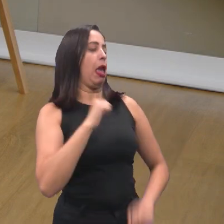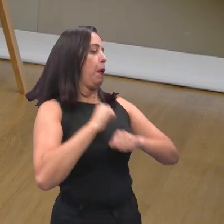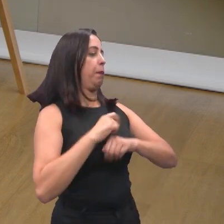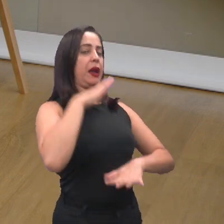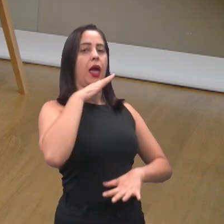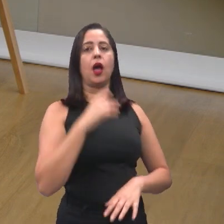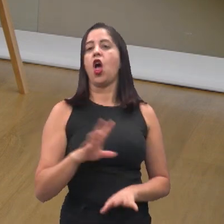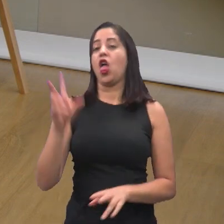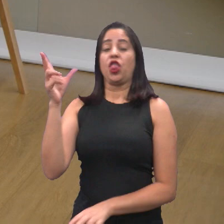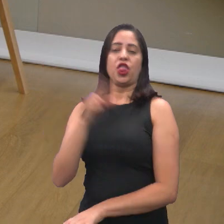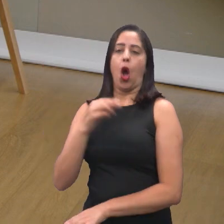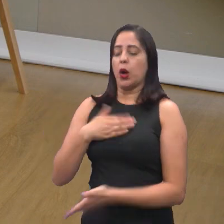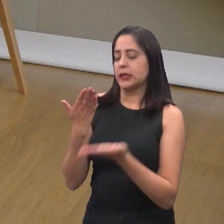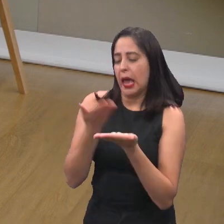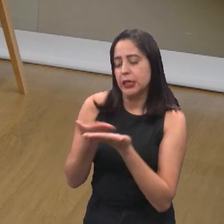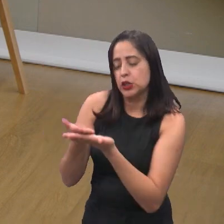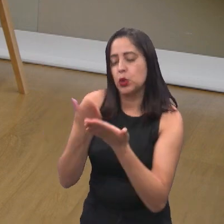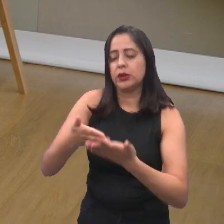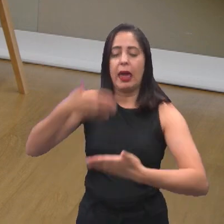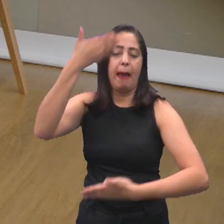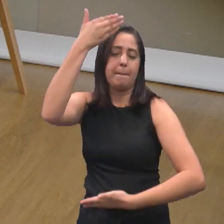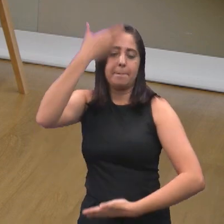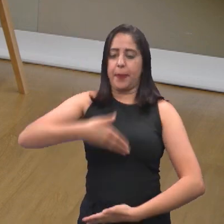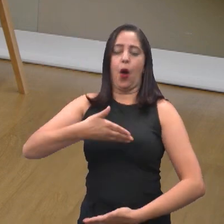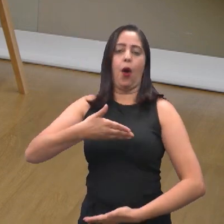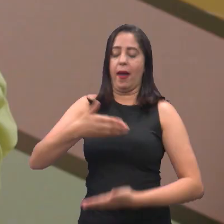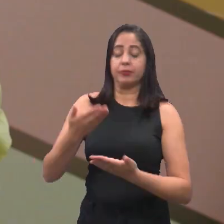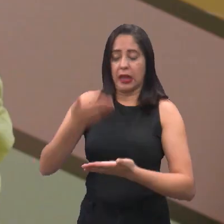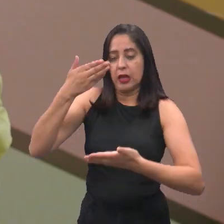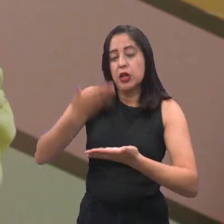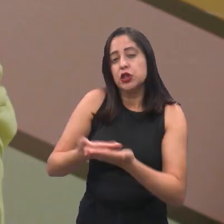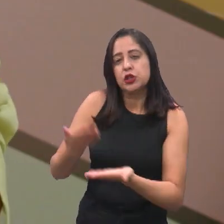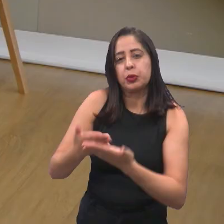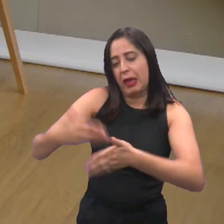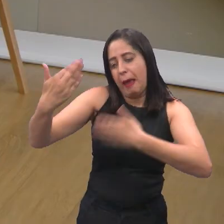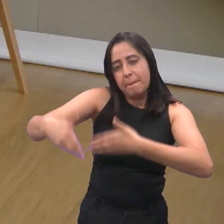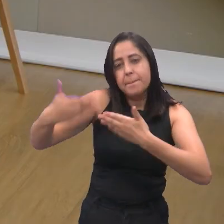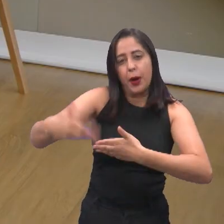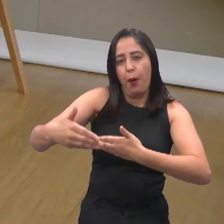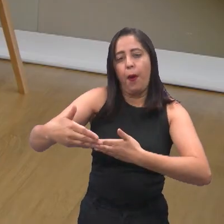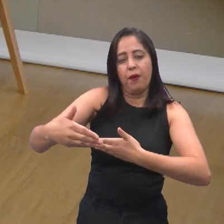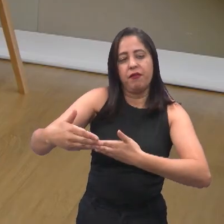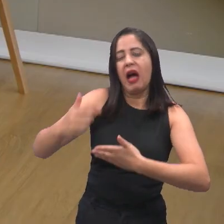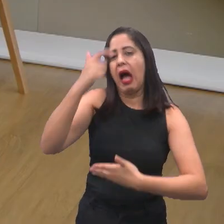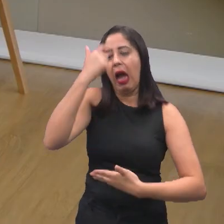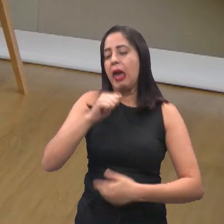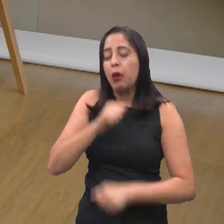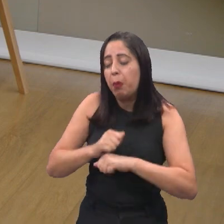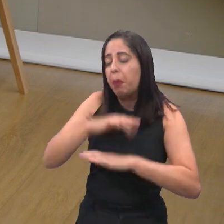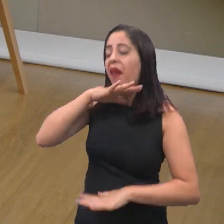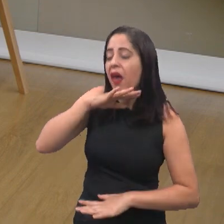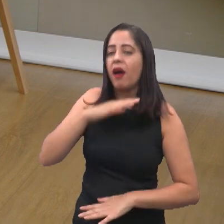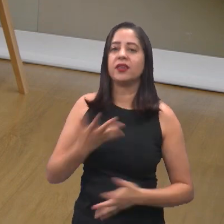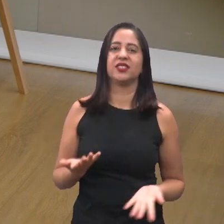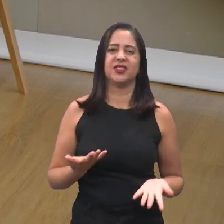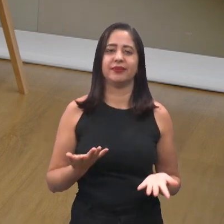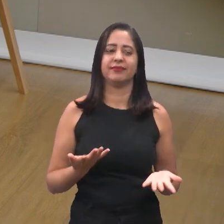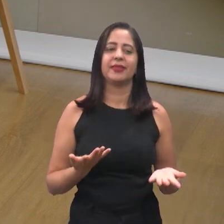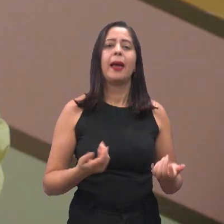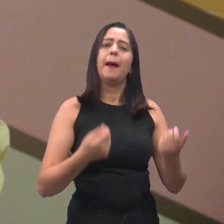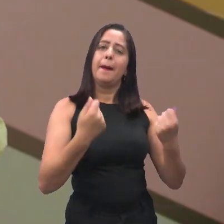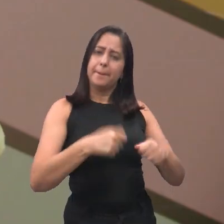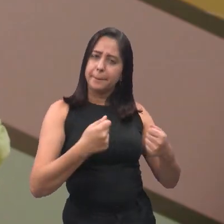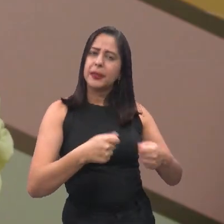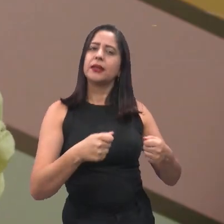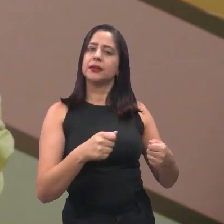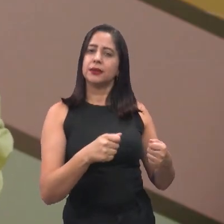semana inteira, estou burnoutada. Não pode, não pode. Vamos tomar cuidado. Então, vamos desmistificar esses mitos que existem? Sim, é interessante